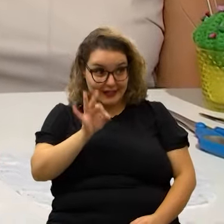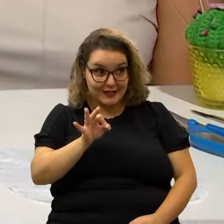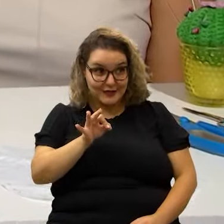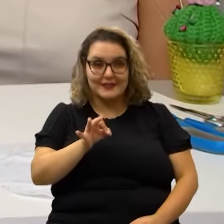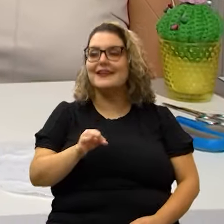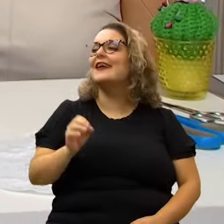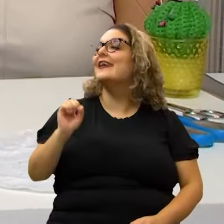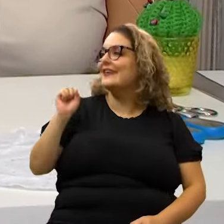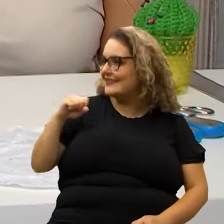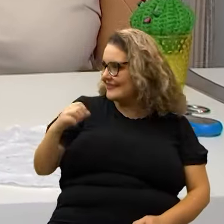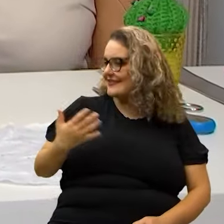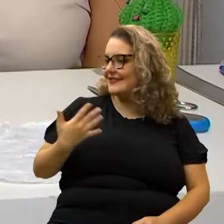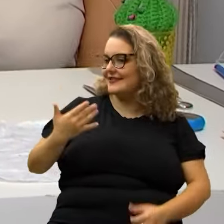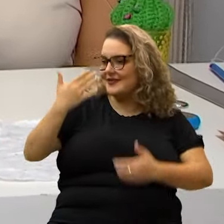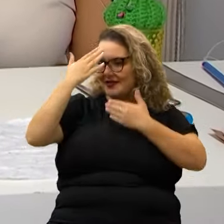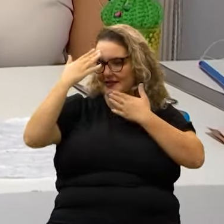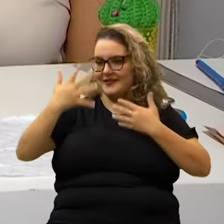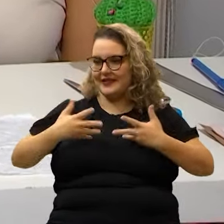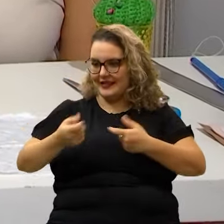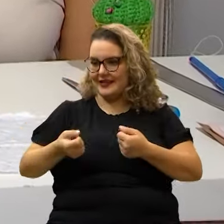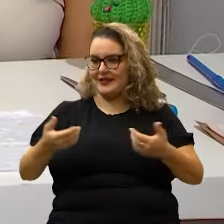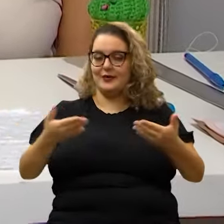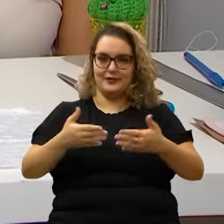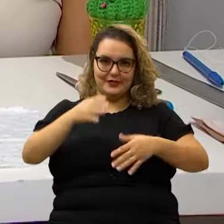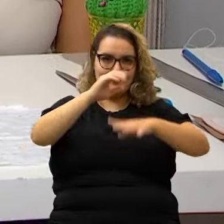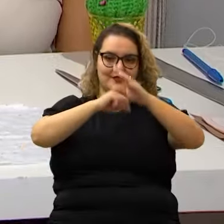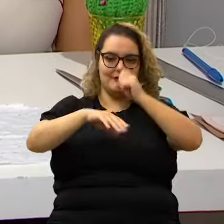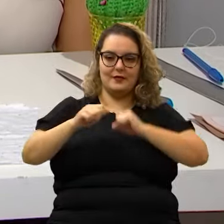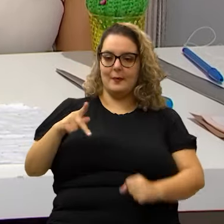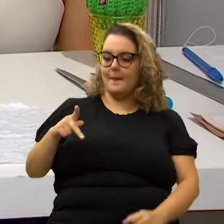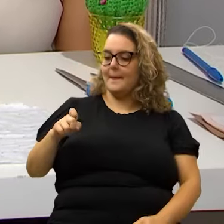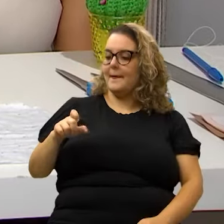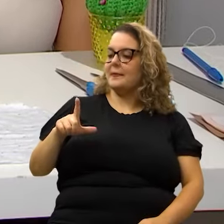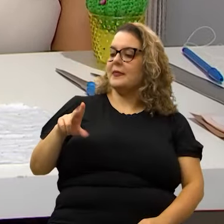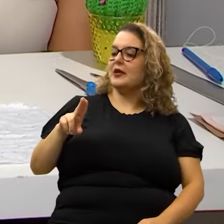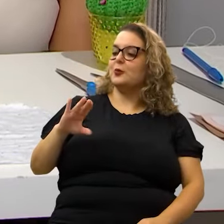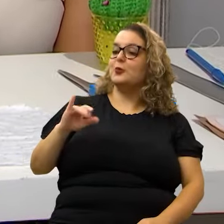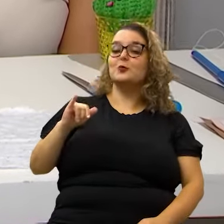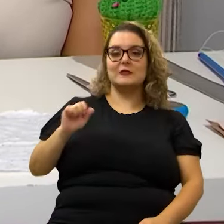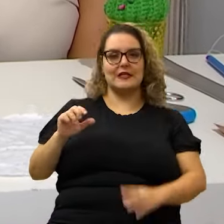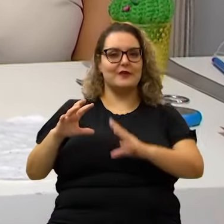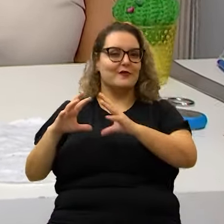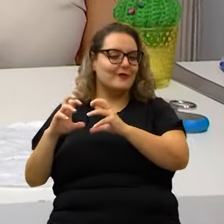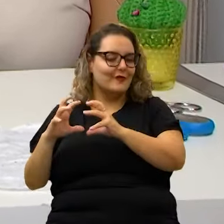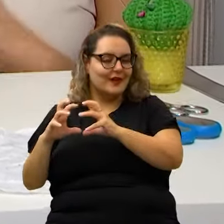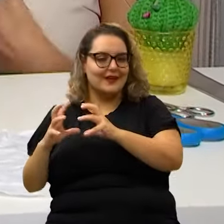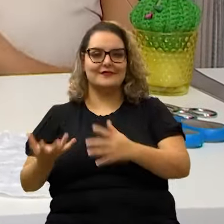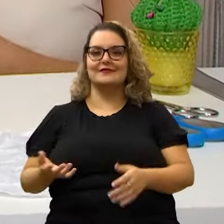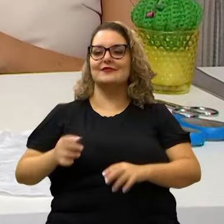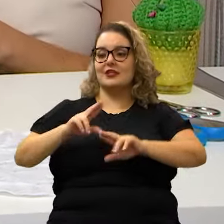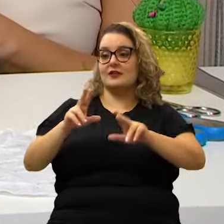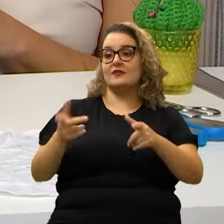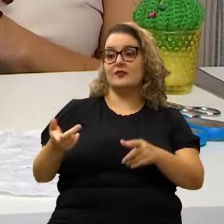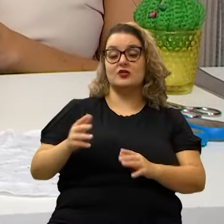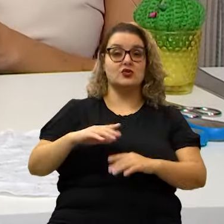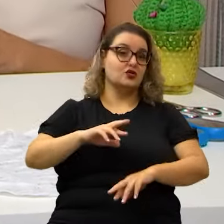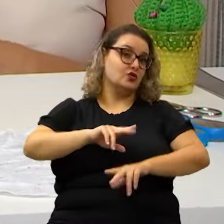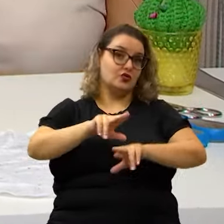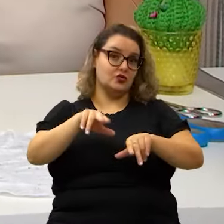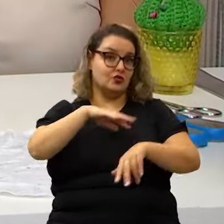Alessandra? É isso mesmo, Luana. Obrigada pelo convite. Hoje vamos aprender uma pelúcia que pode ser feita de diferentes tipos